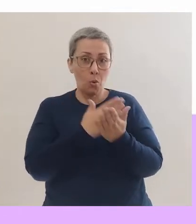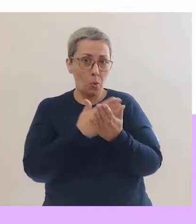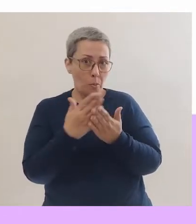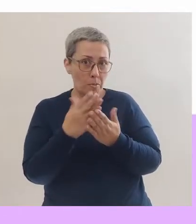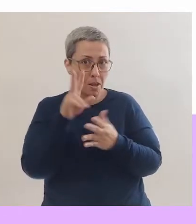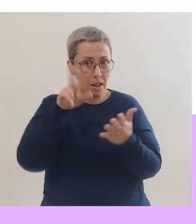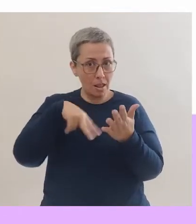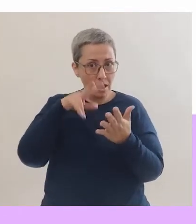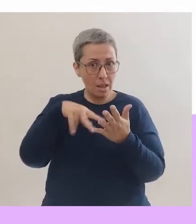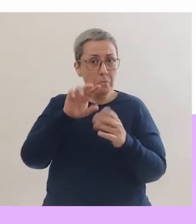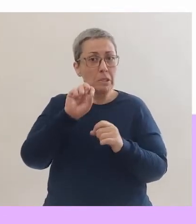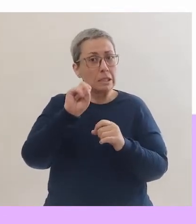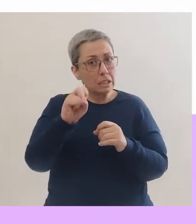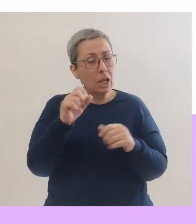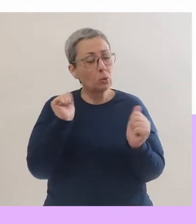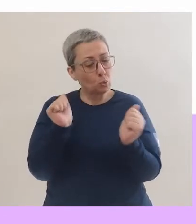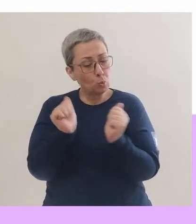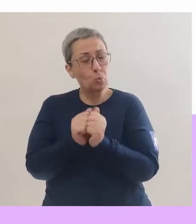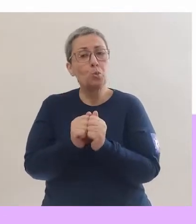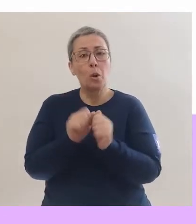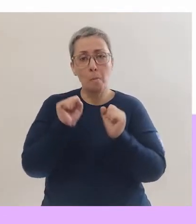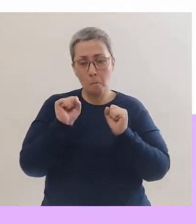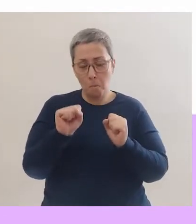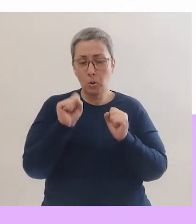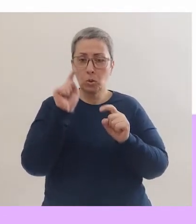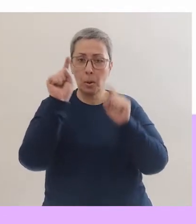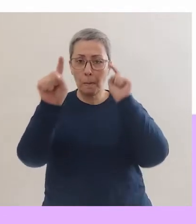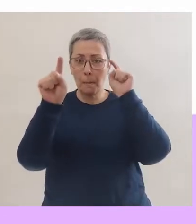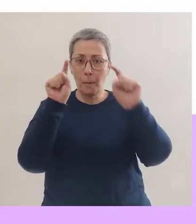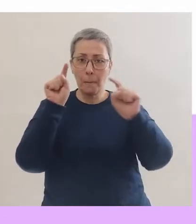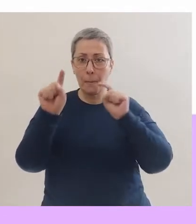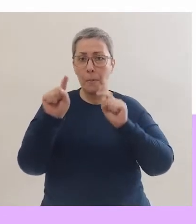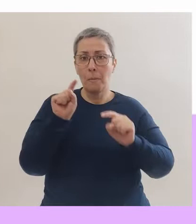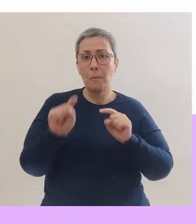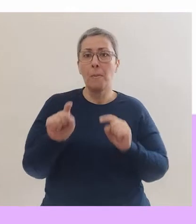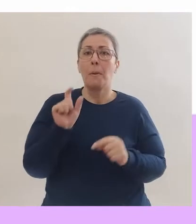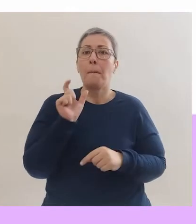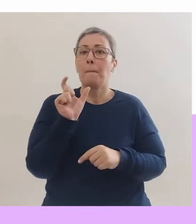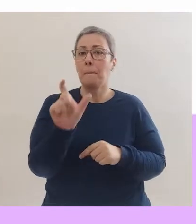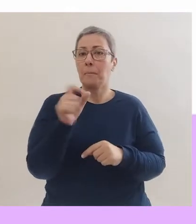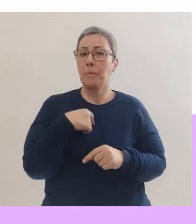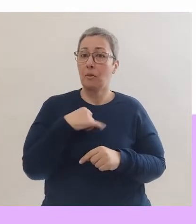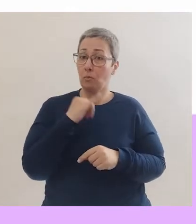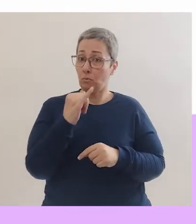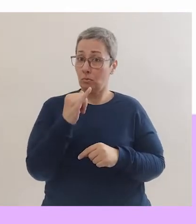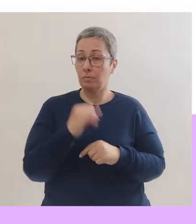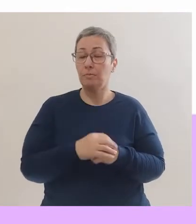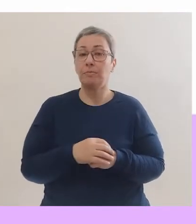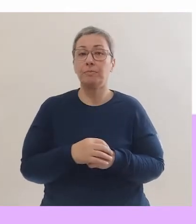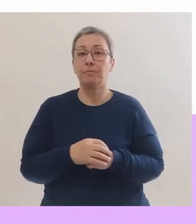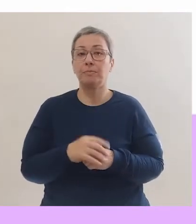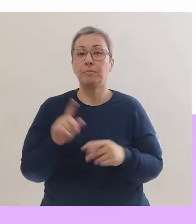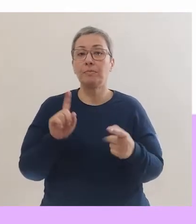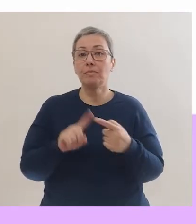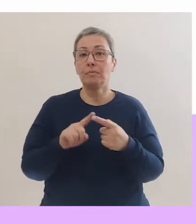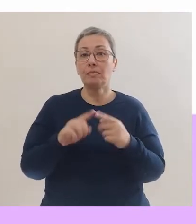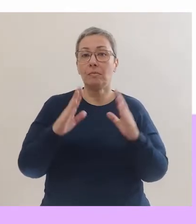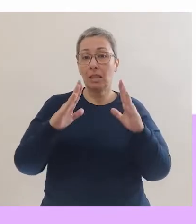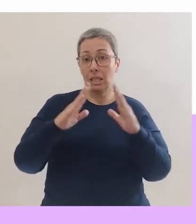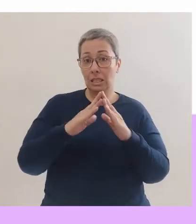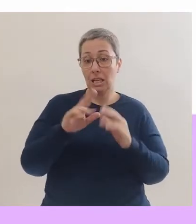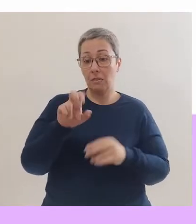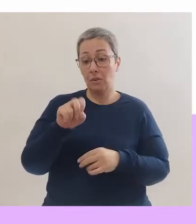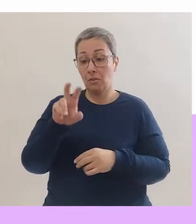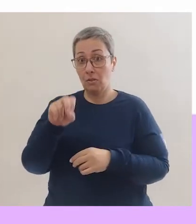a leitura, mas se você quiser me acompanhar, aponte para cada palavrinha que eu estou dizendo. A casinha